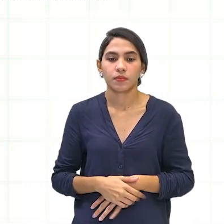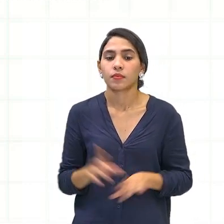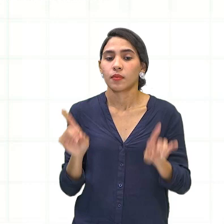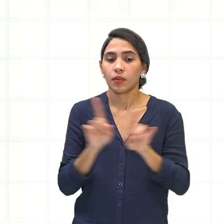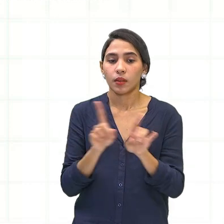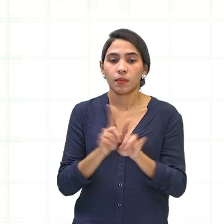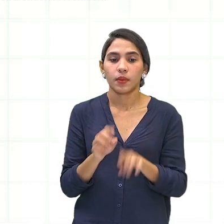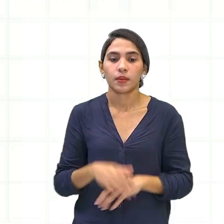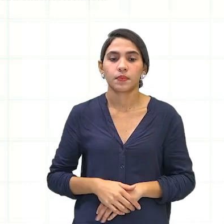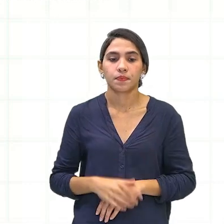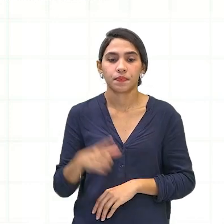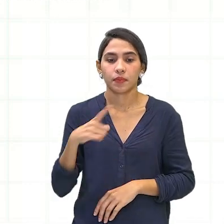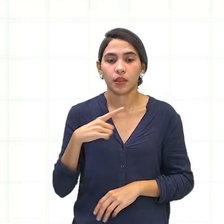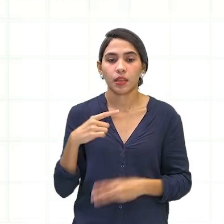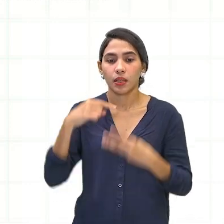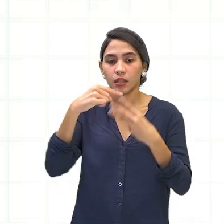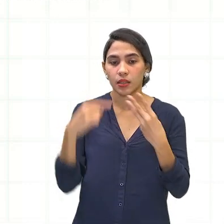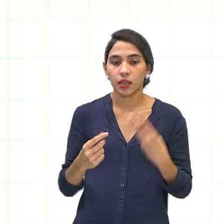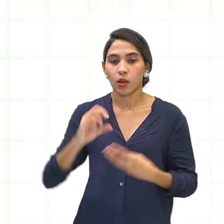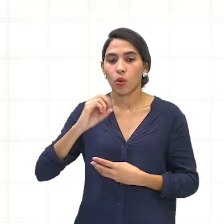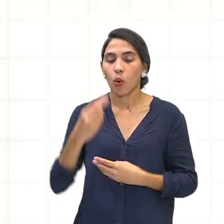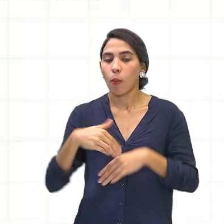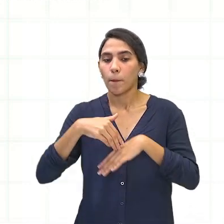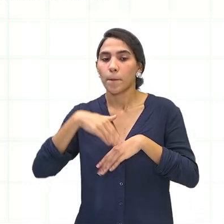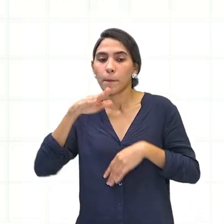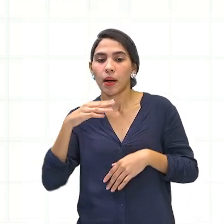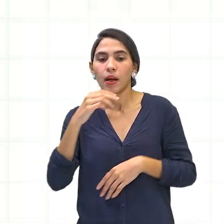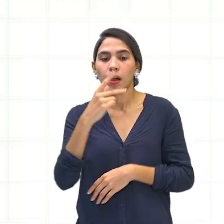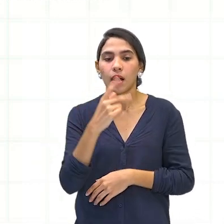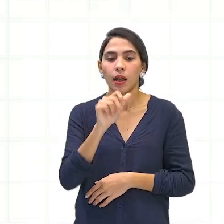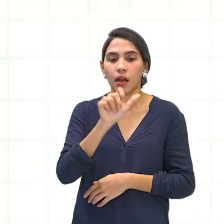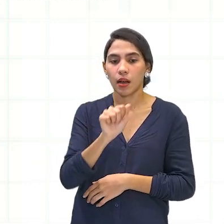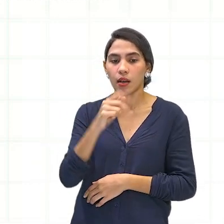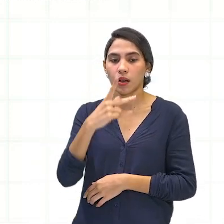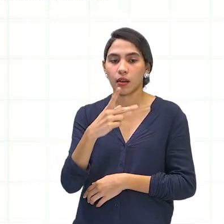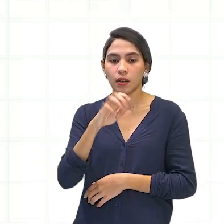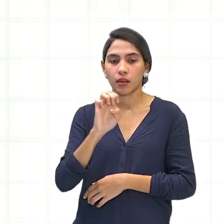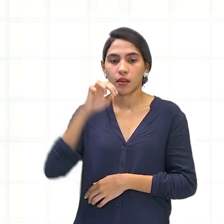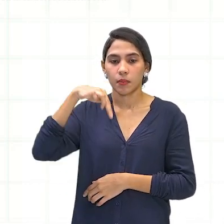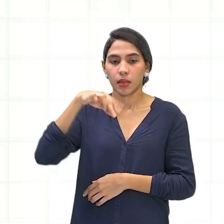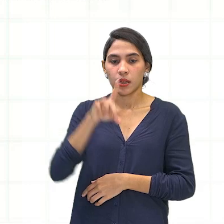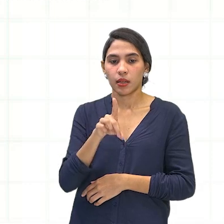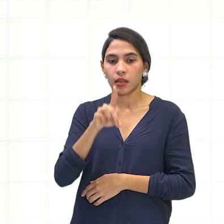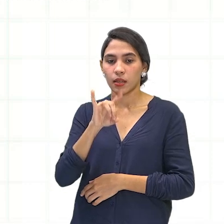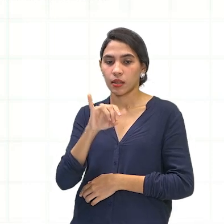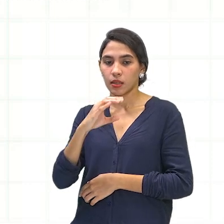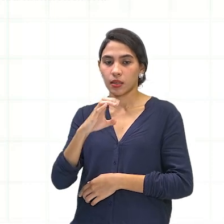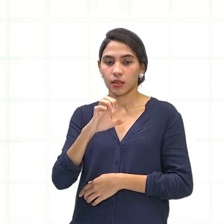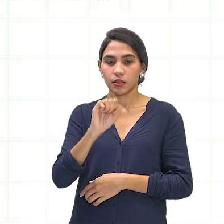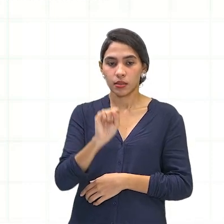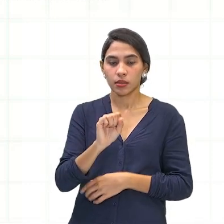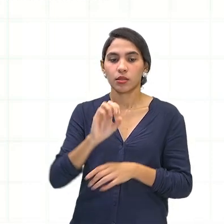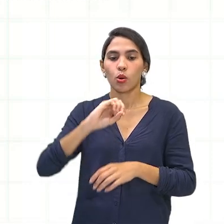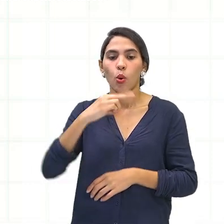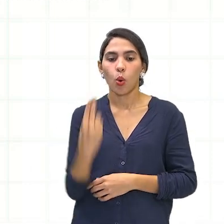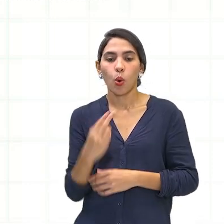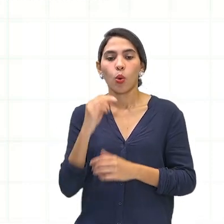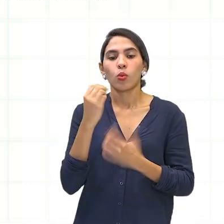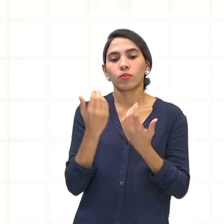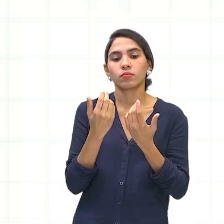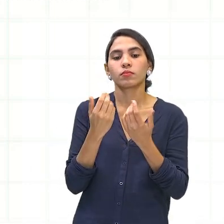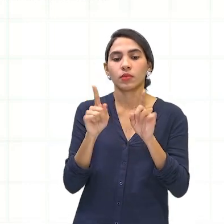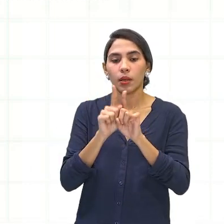crustáceos? Possuem 3 ou mais pares de apêndices modificados como peças bucais, né, que